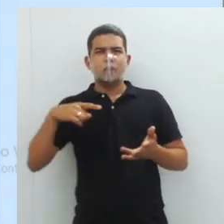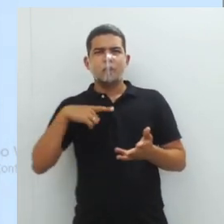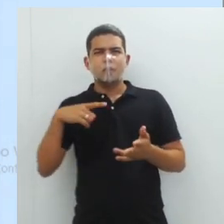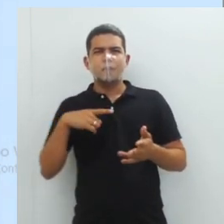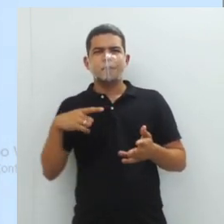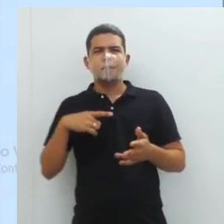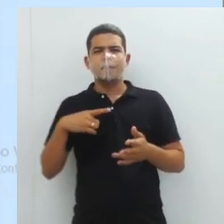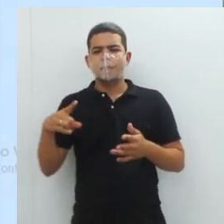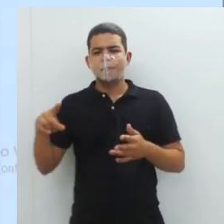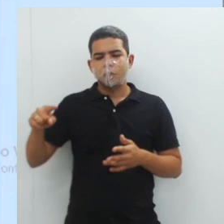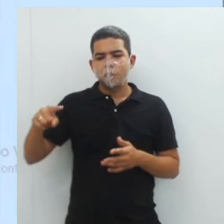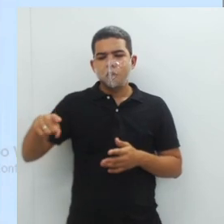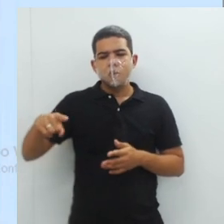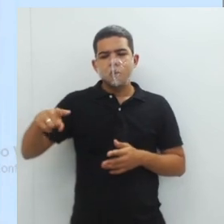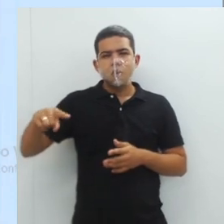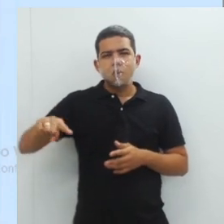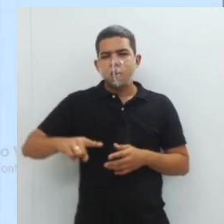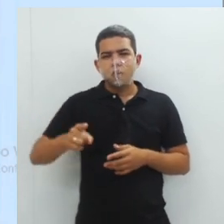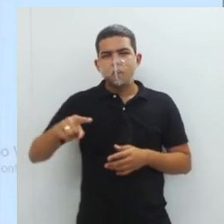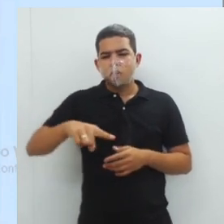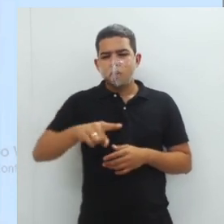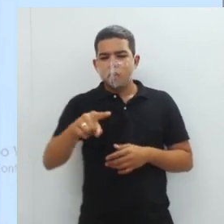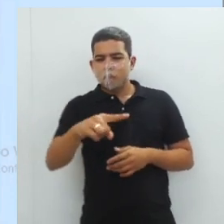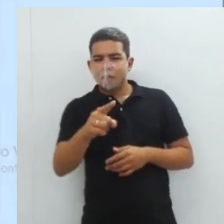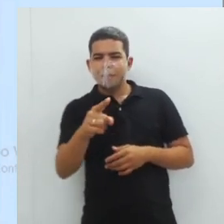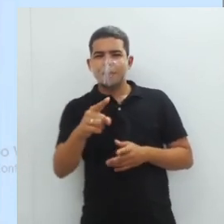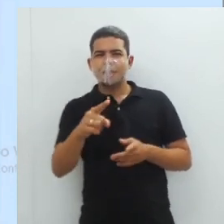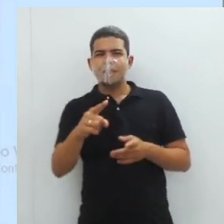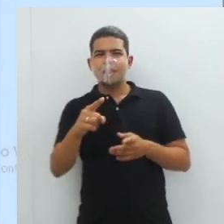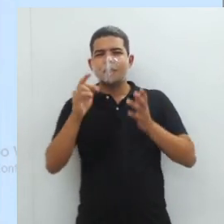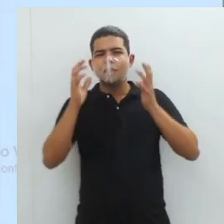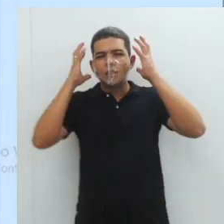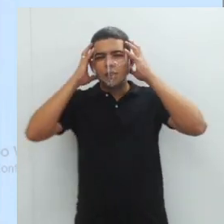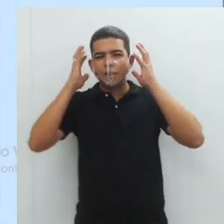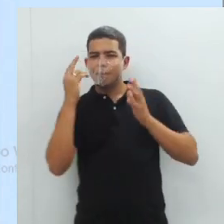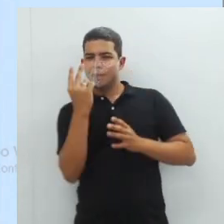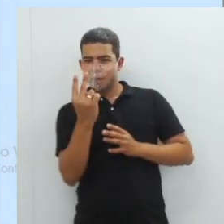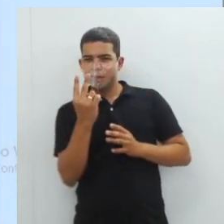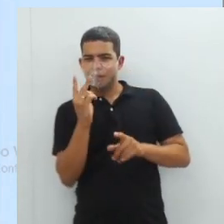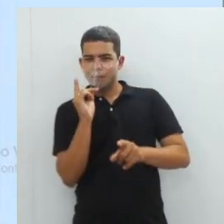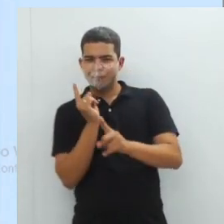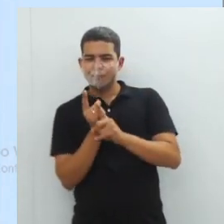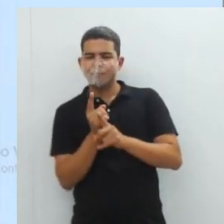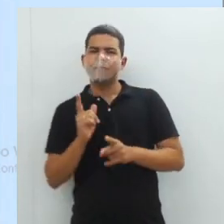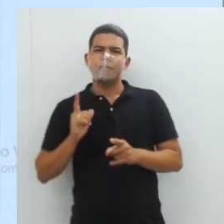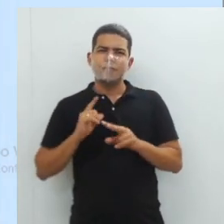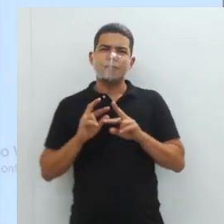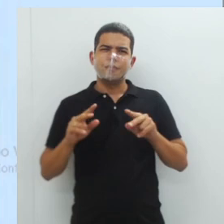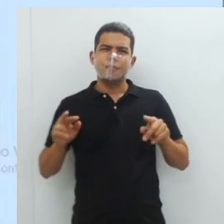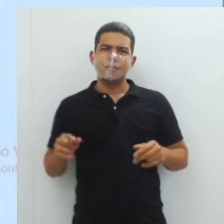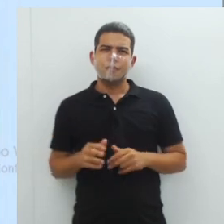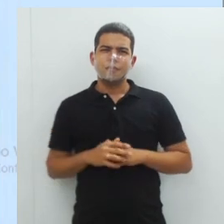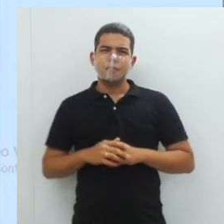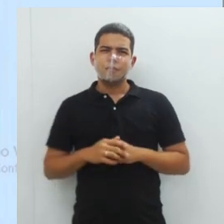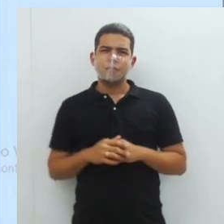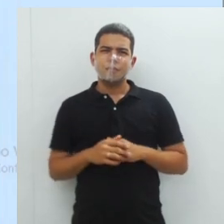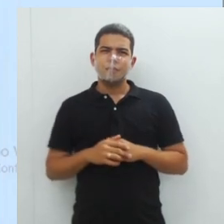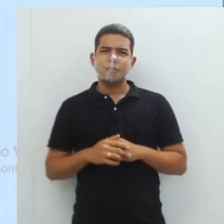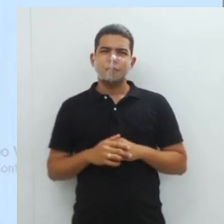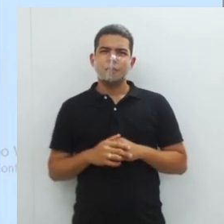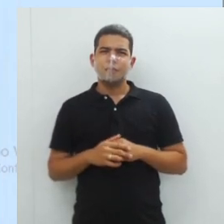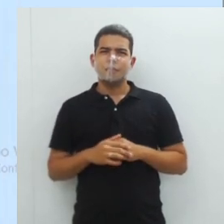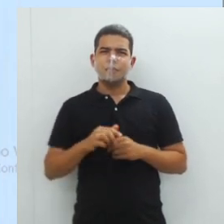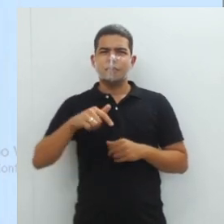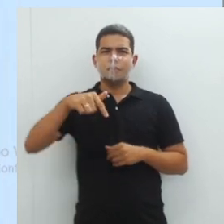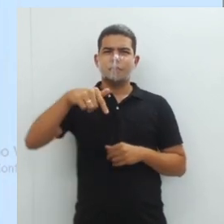cobra de 2 cabeças, aquele minhocão desse tamanho assim que você acha que geralmente mexe na terra, crocodilianos e quelônios,